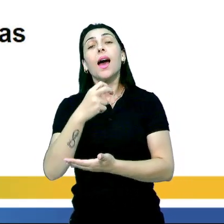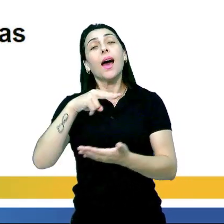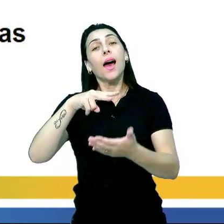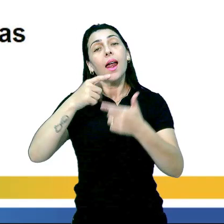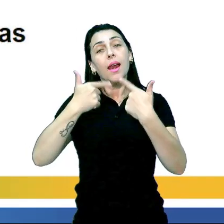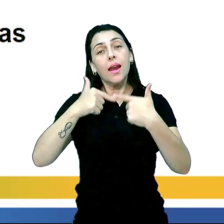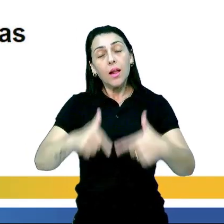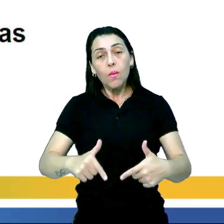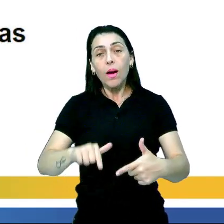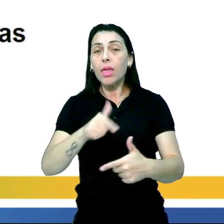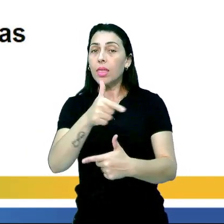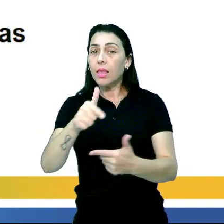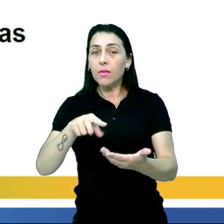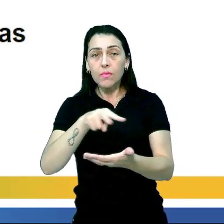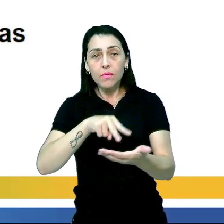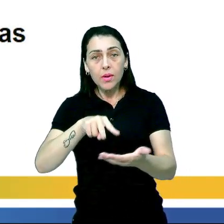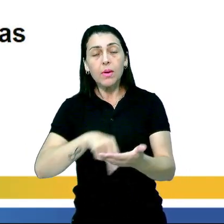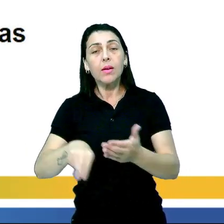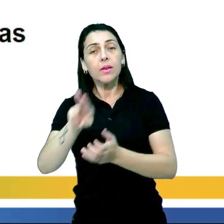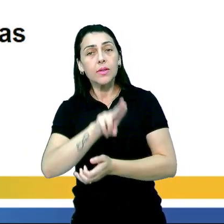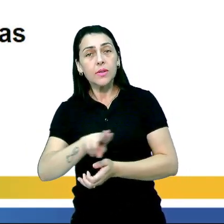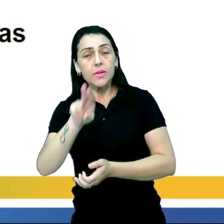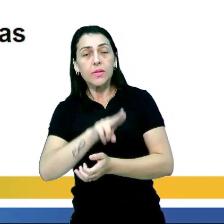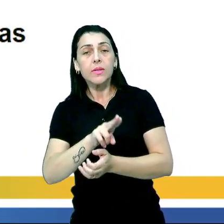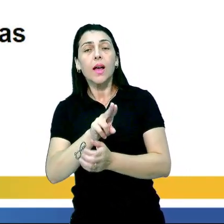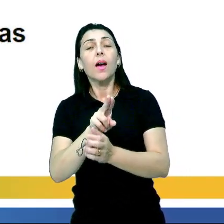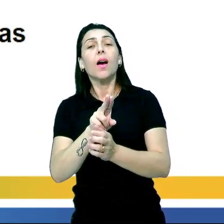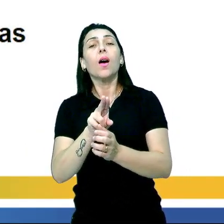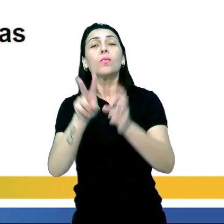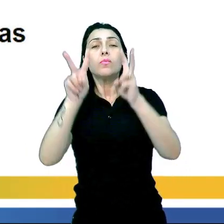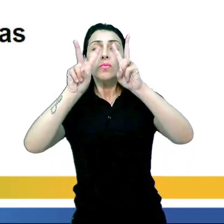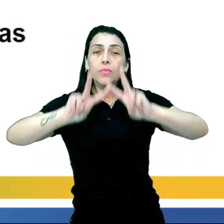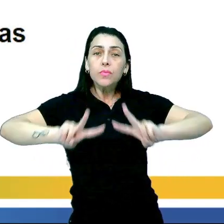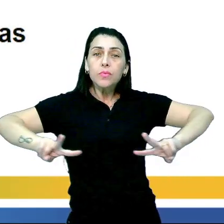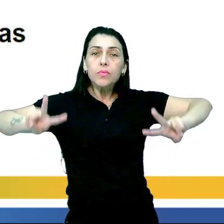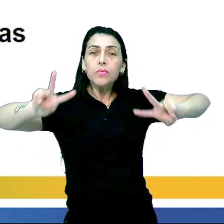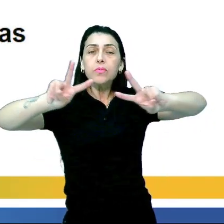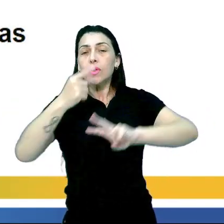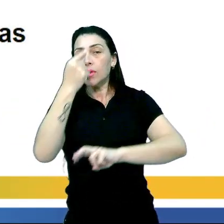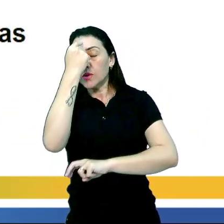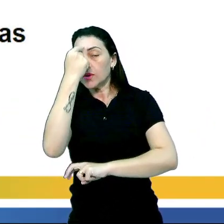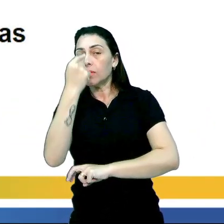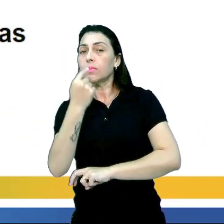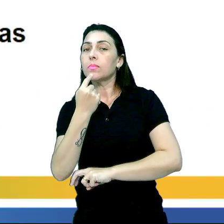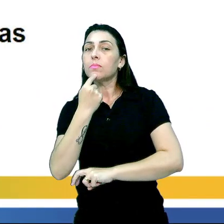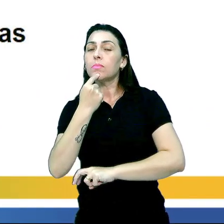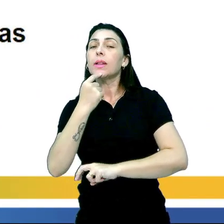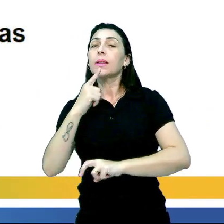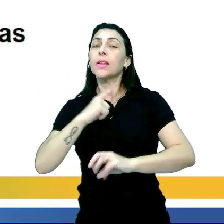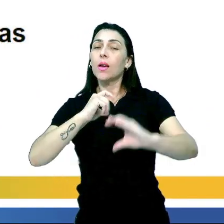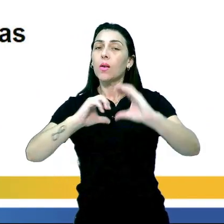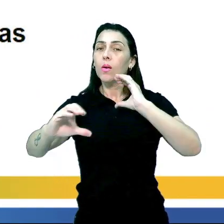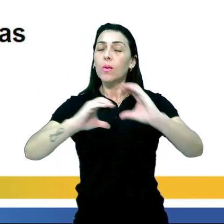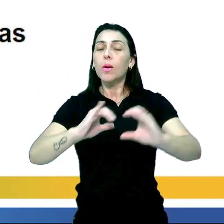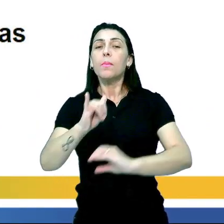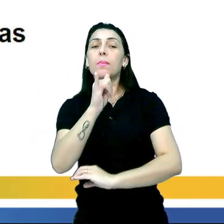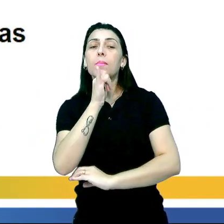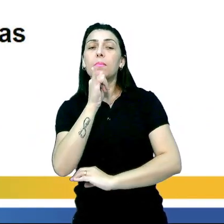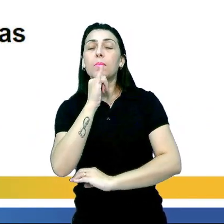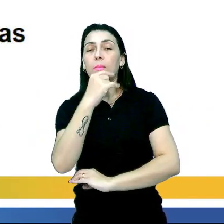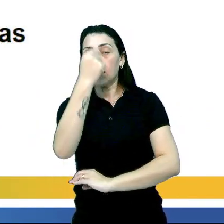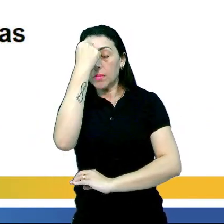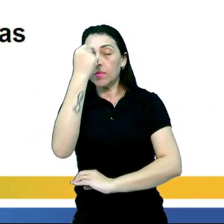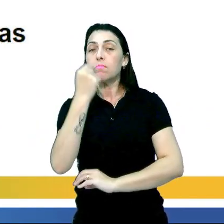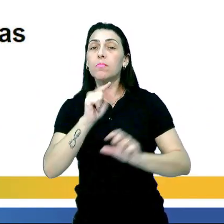linguagem não verbal, ela utiliza signos visuais para ser efetivada, como, por exemplo, imagem